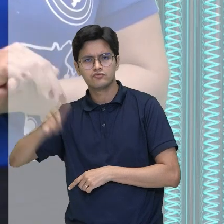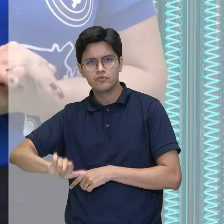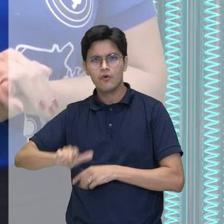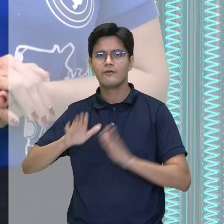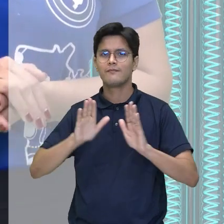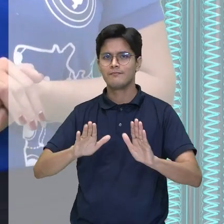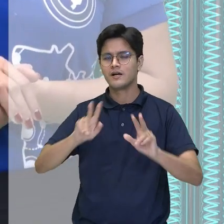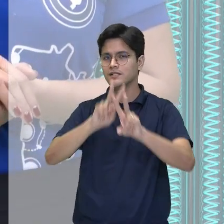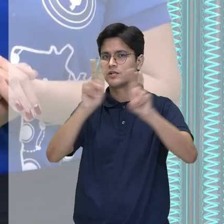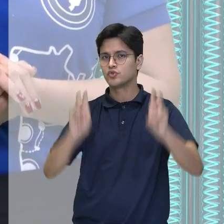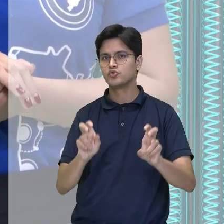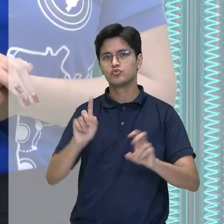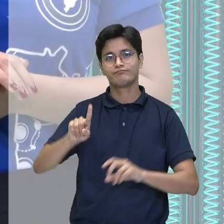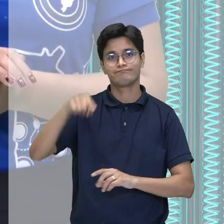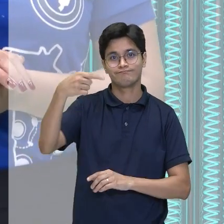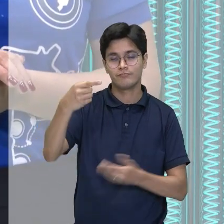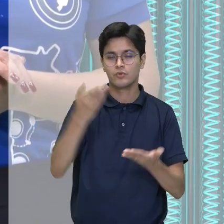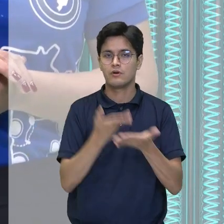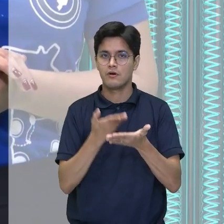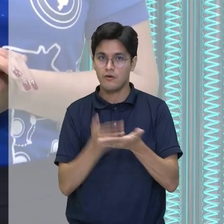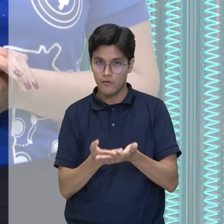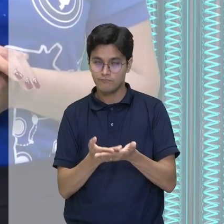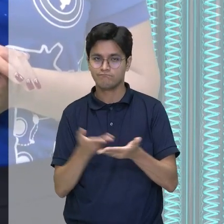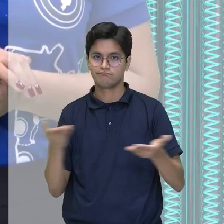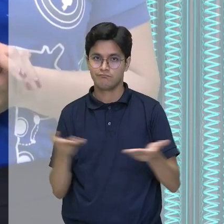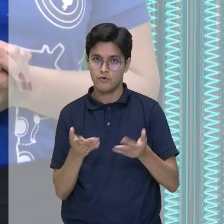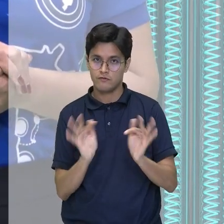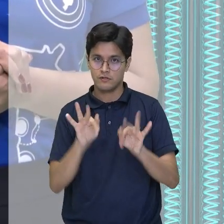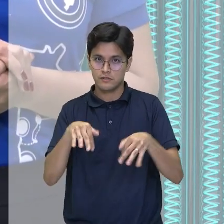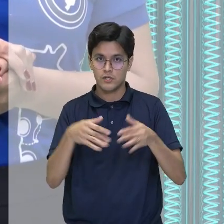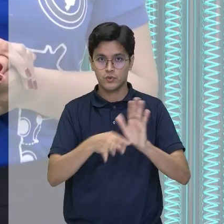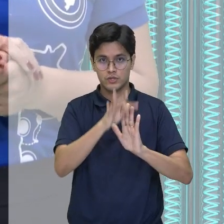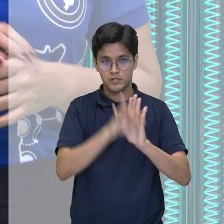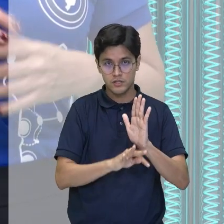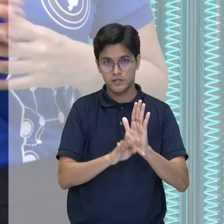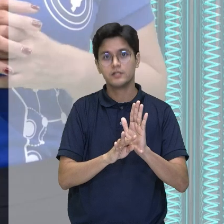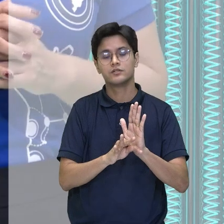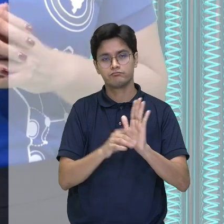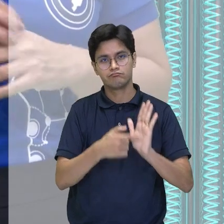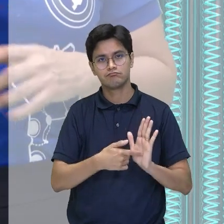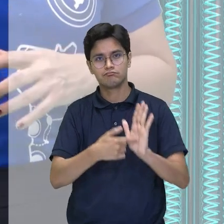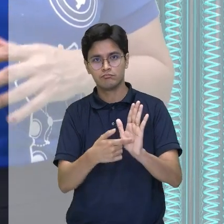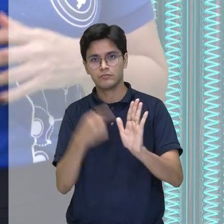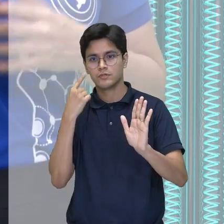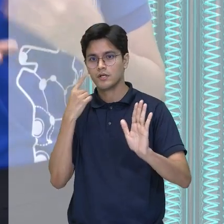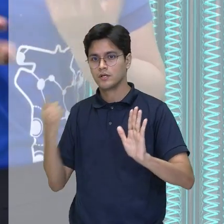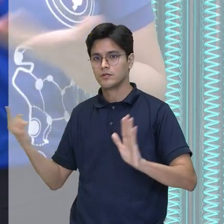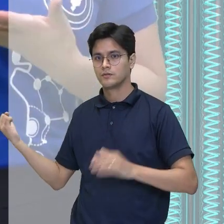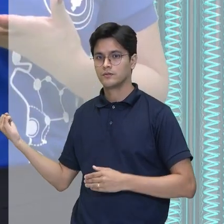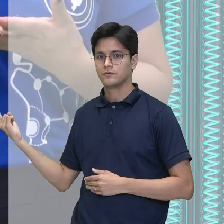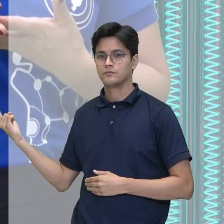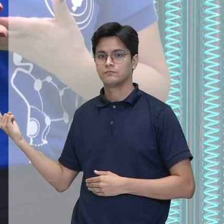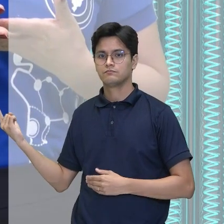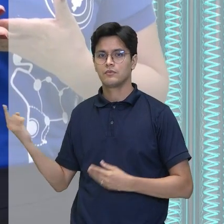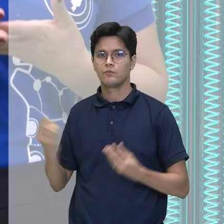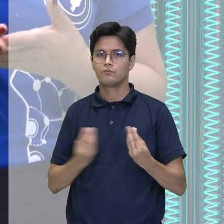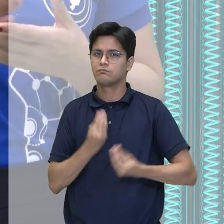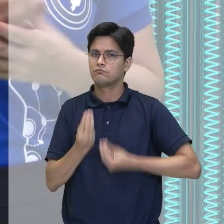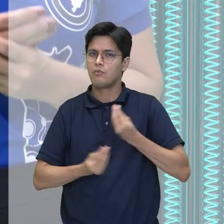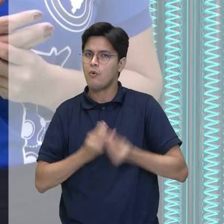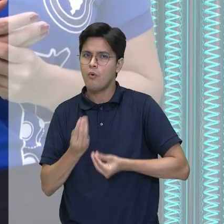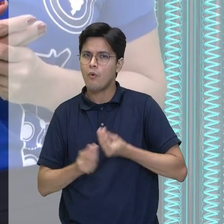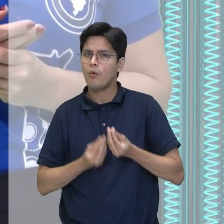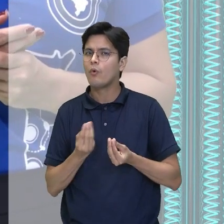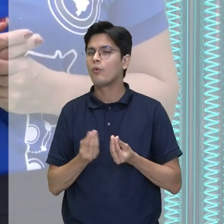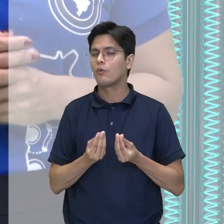aula. Vamos finalizar aqui o texto, e aí que eu trouxe para vocês verem como é que funciona aqui no